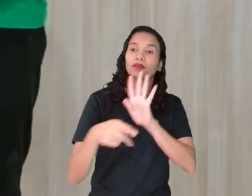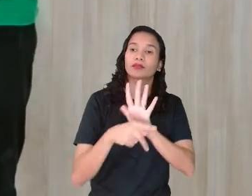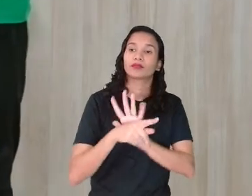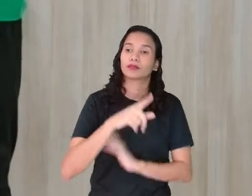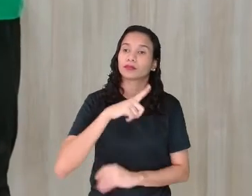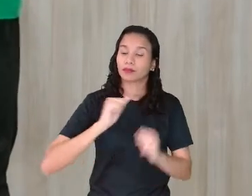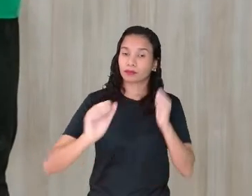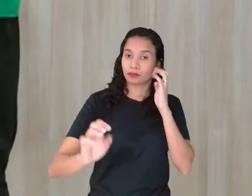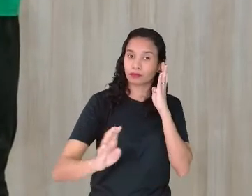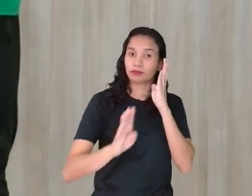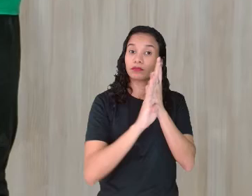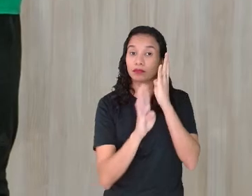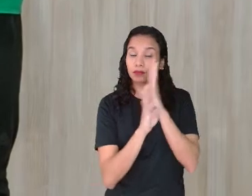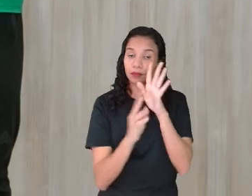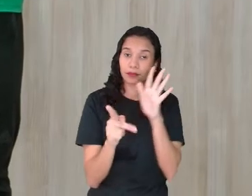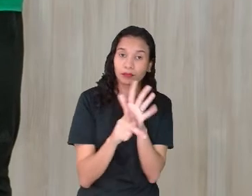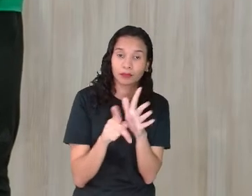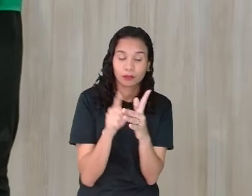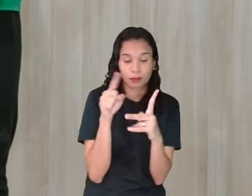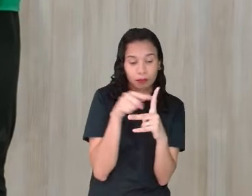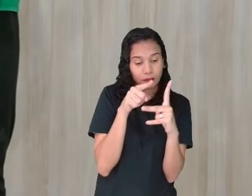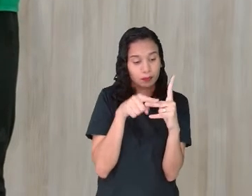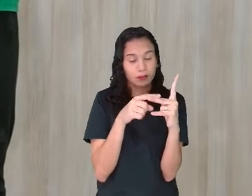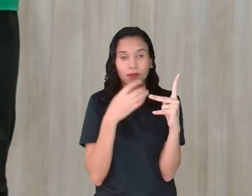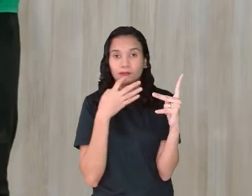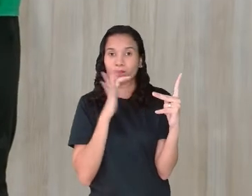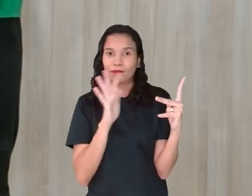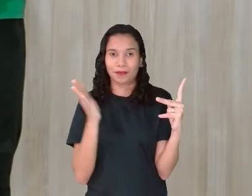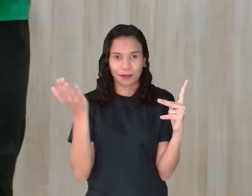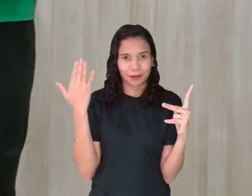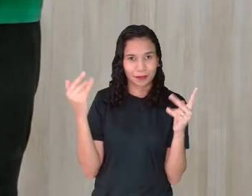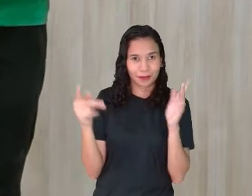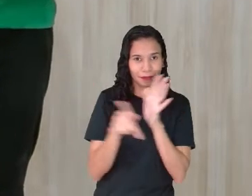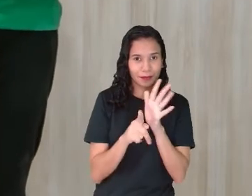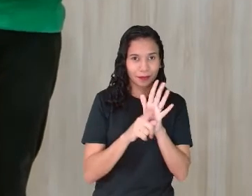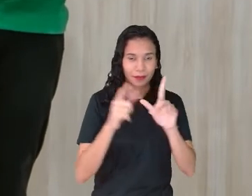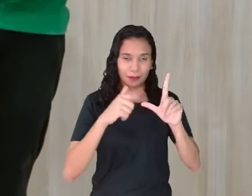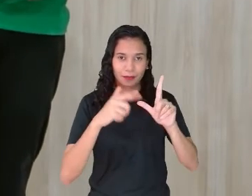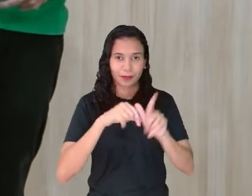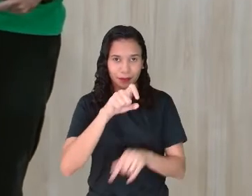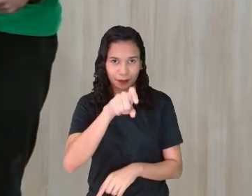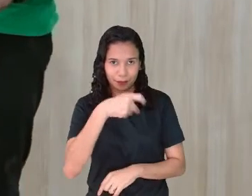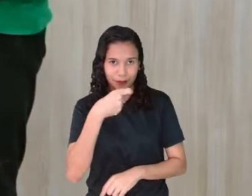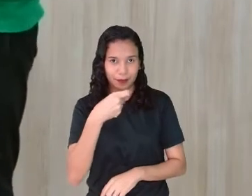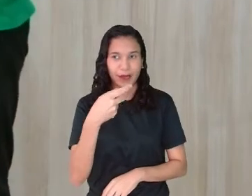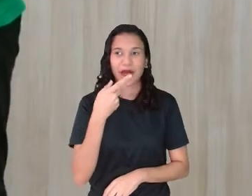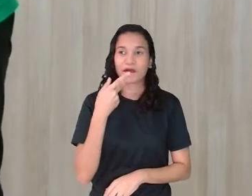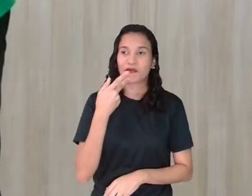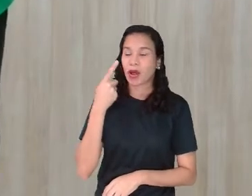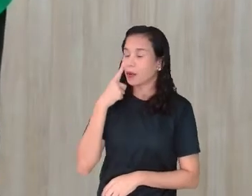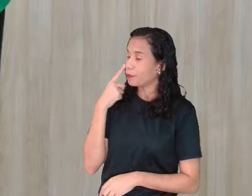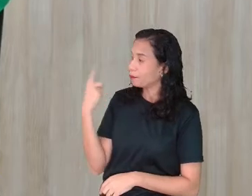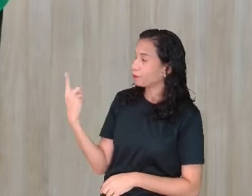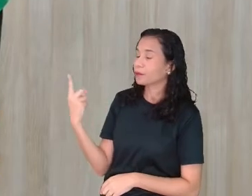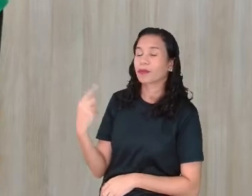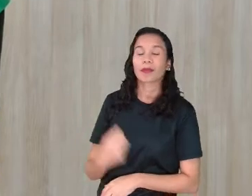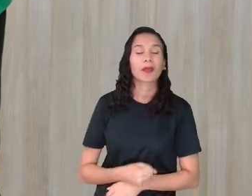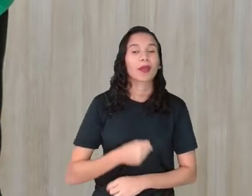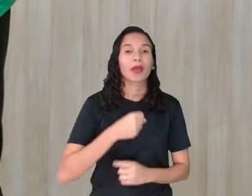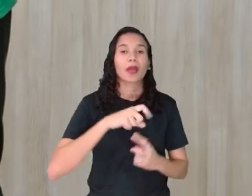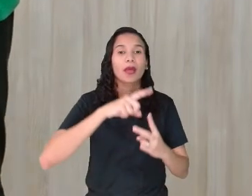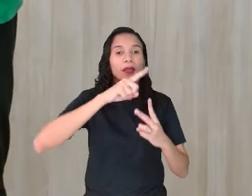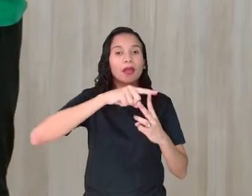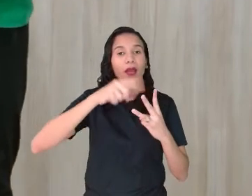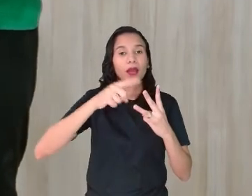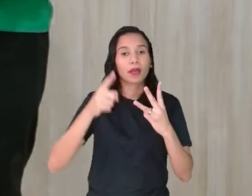a descoberta do ângulo desconhecido, que eu coloquei ali a letrinha x. Então, eu tenho aí 3 ângulos,